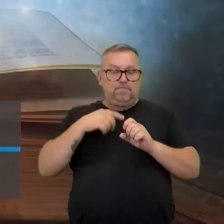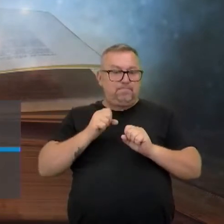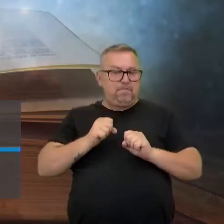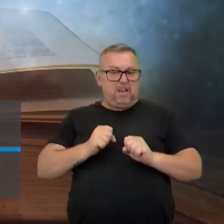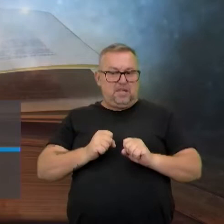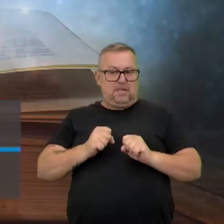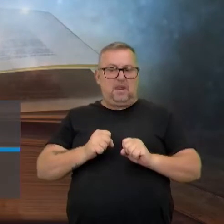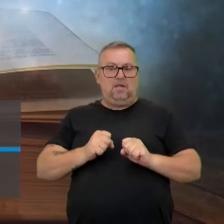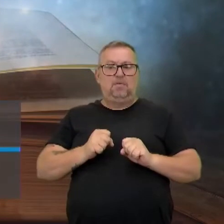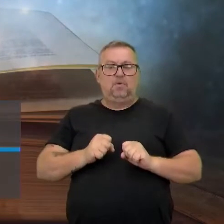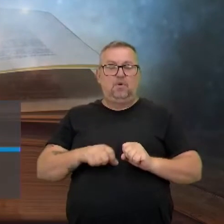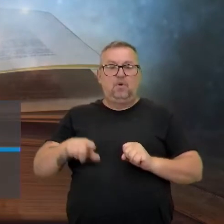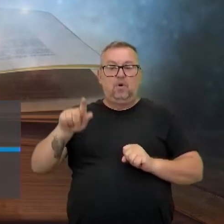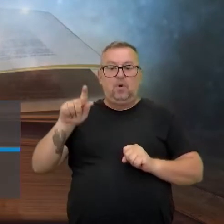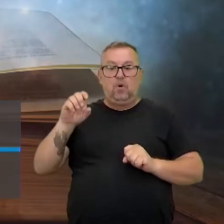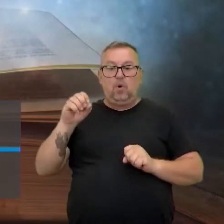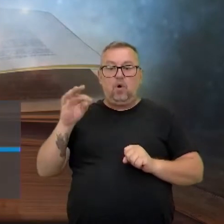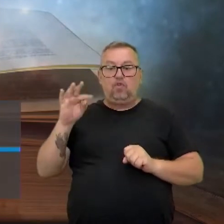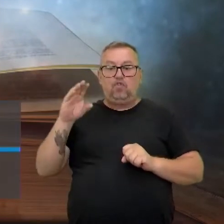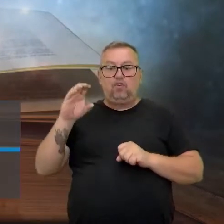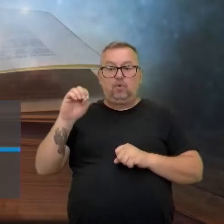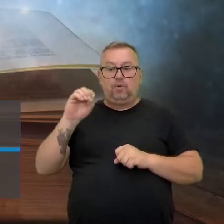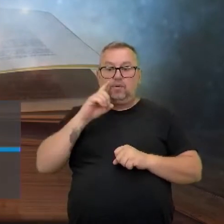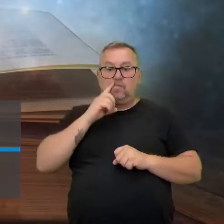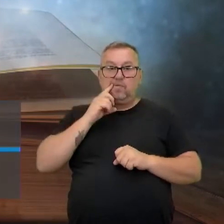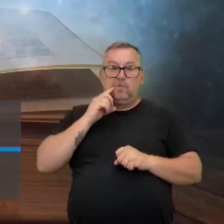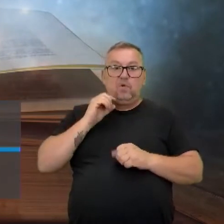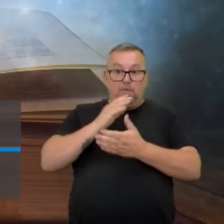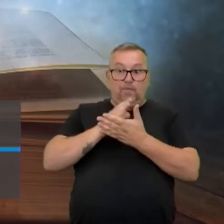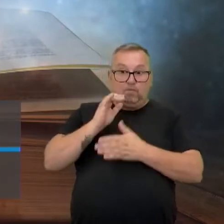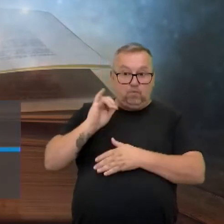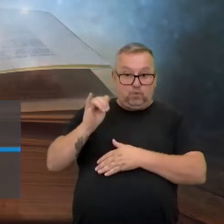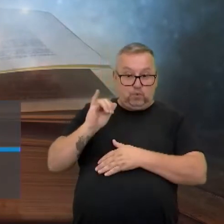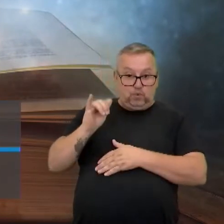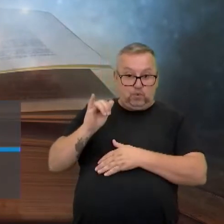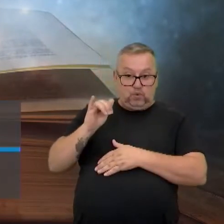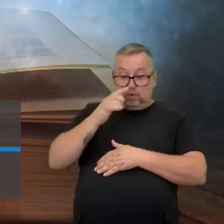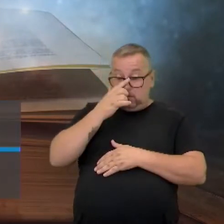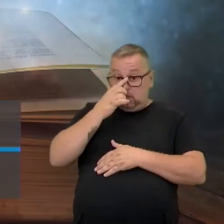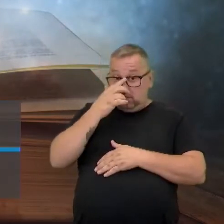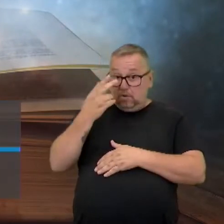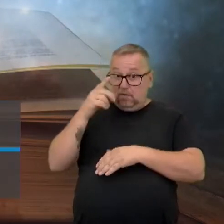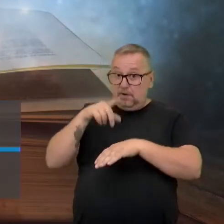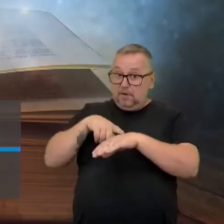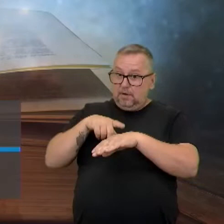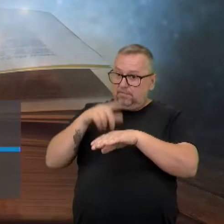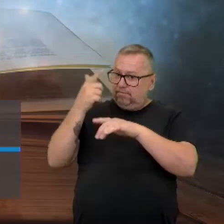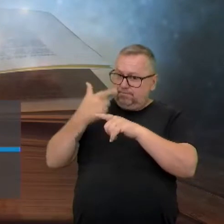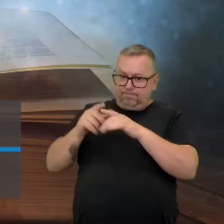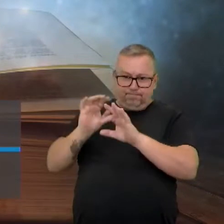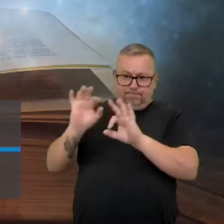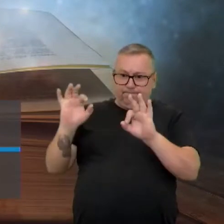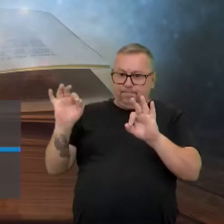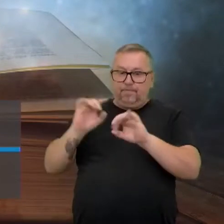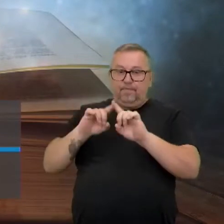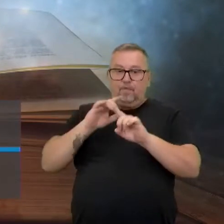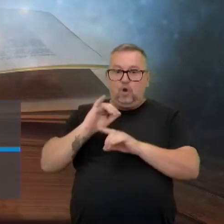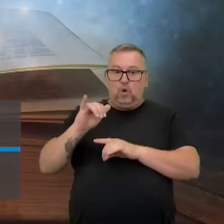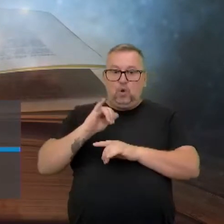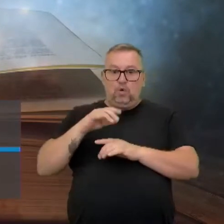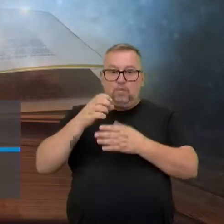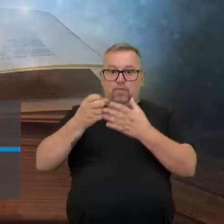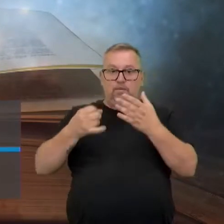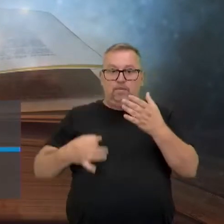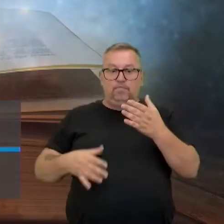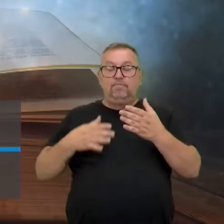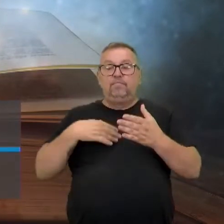pesadão. Então, é daqui que vem. Eu vou começar a história e não vou conseguir terminar, porque não vai dar tempo, mas não tem problema, porque se eu tivesse contado a história inteirinha,